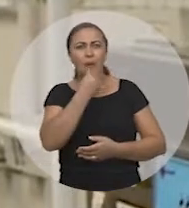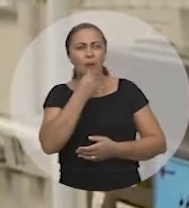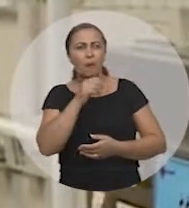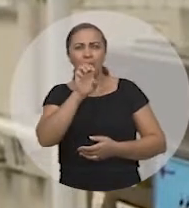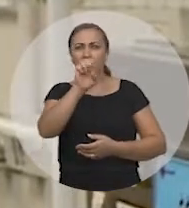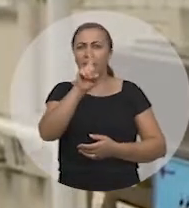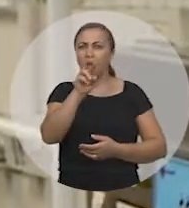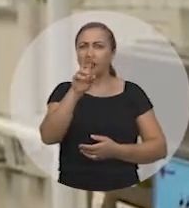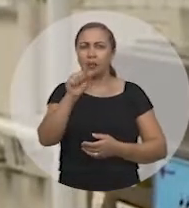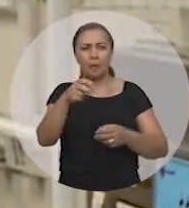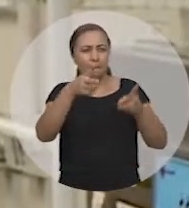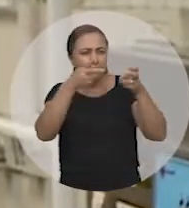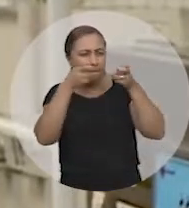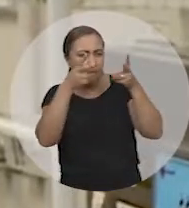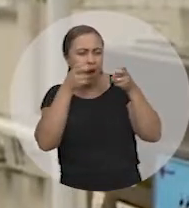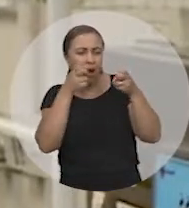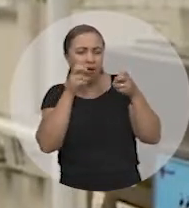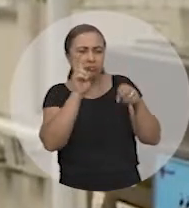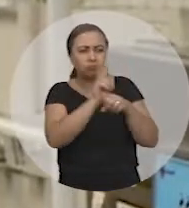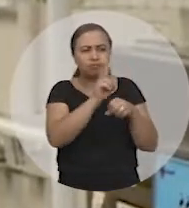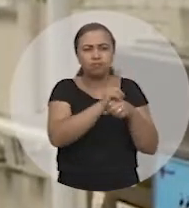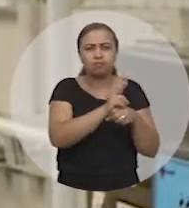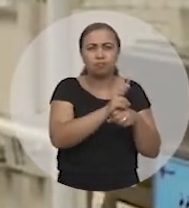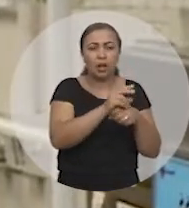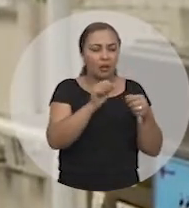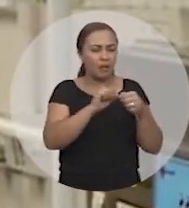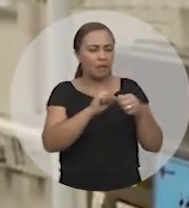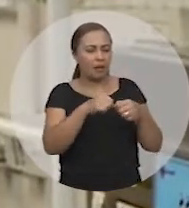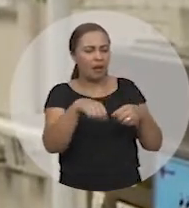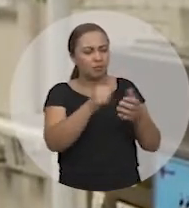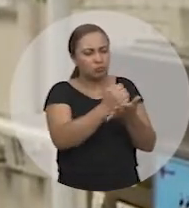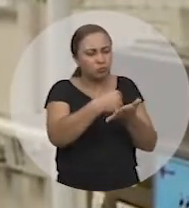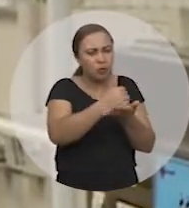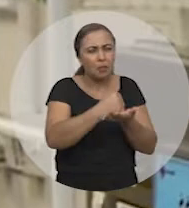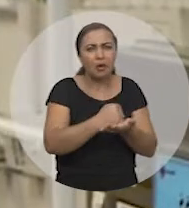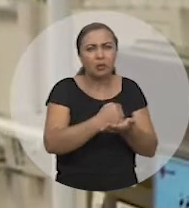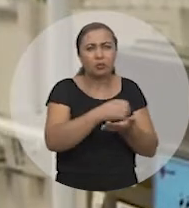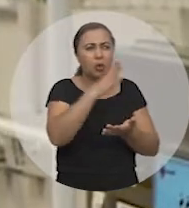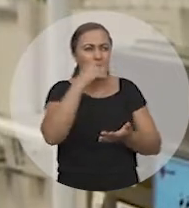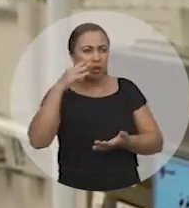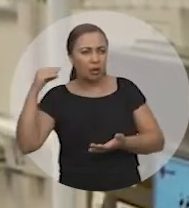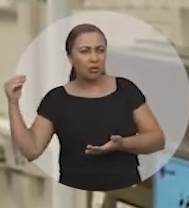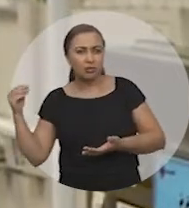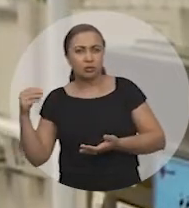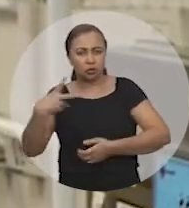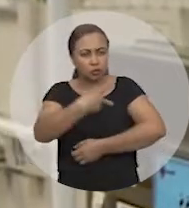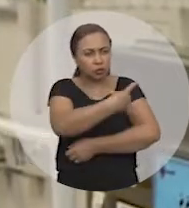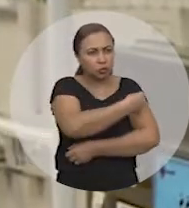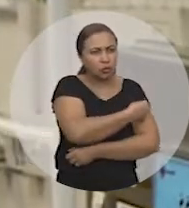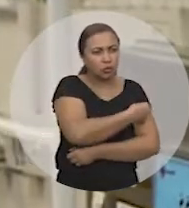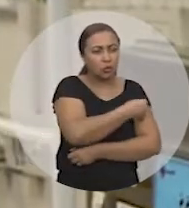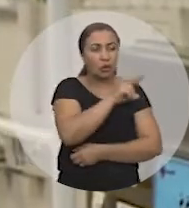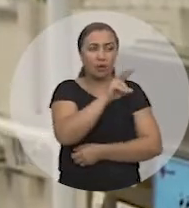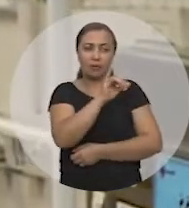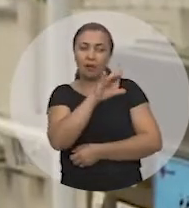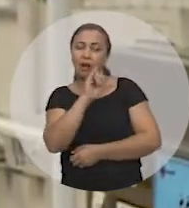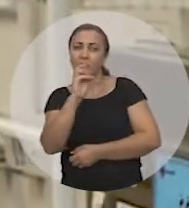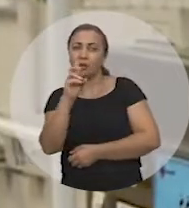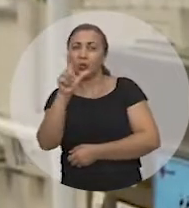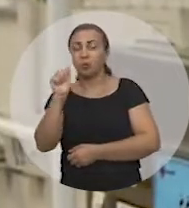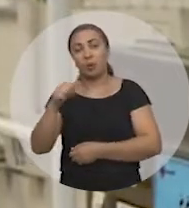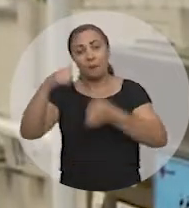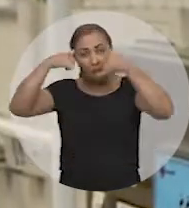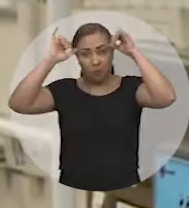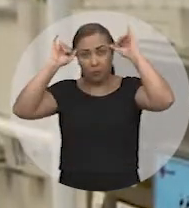percebeu é essa proteção e imunizou um adolescente na época com a varíola bovina